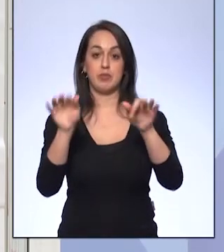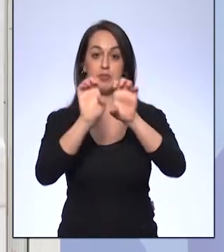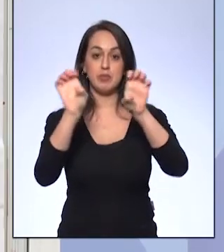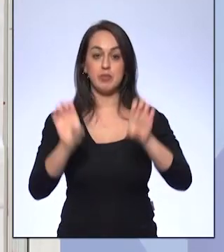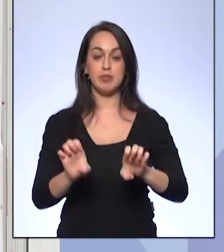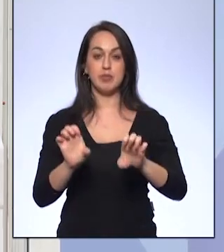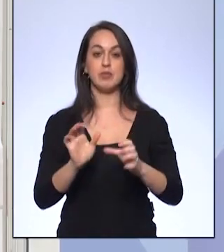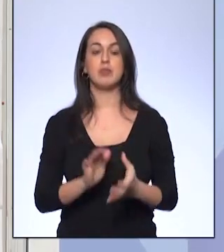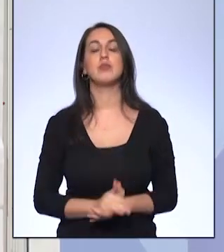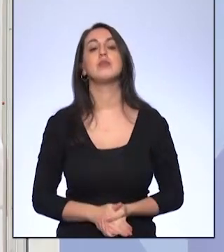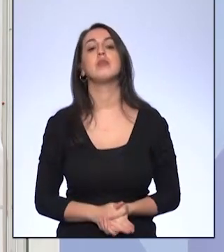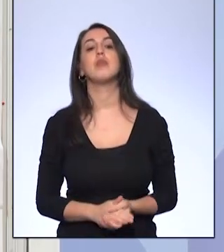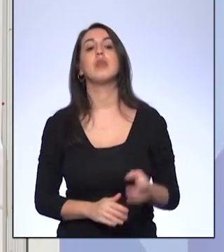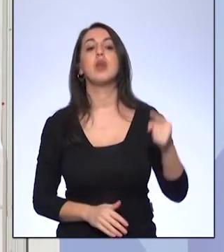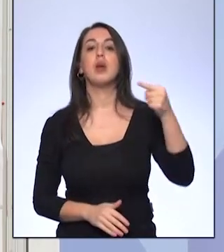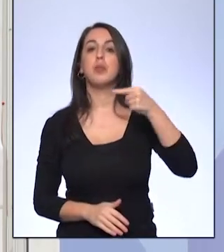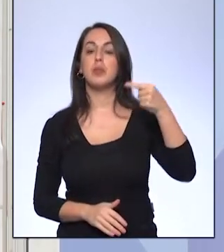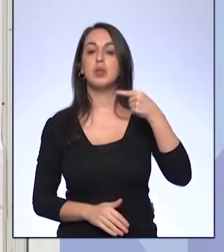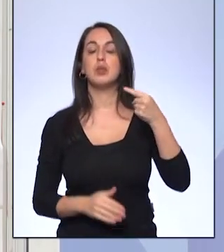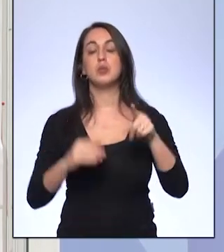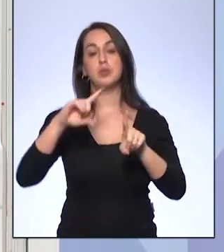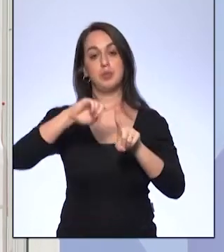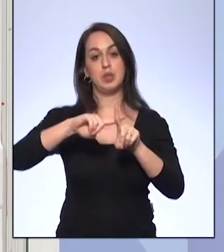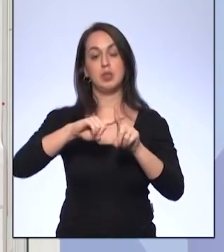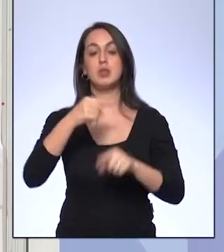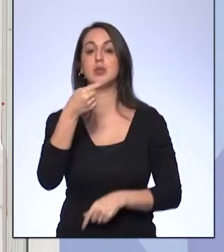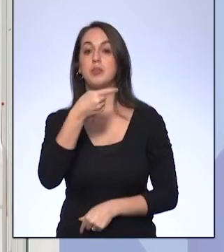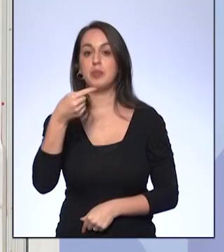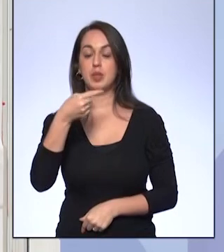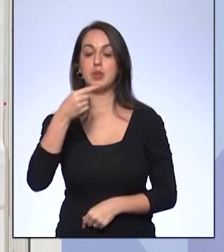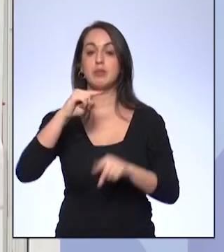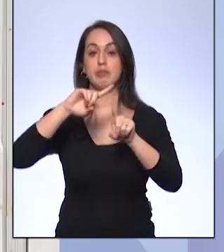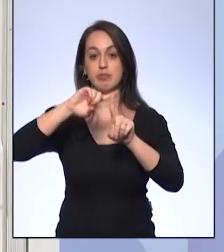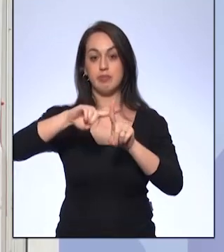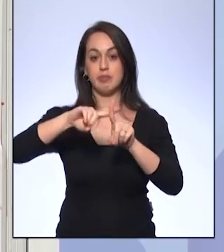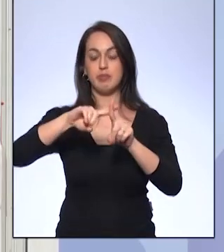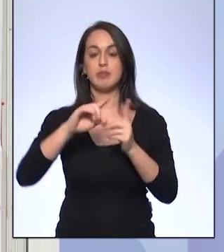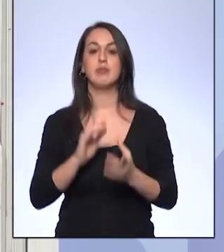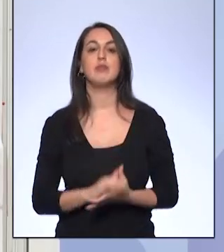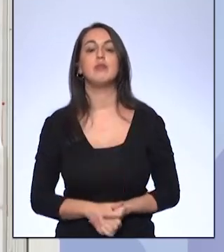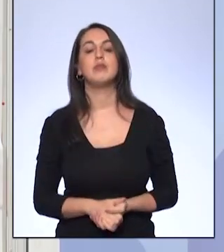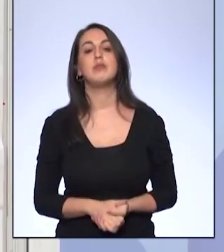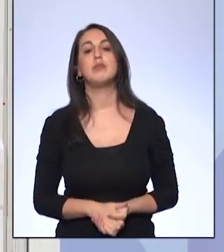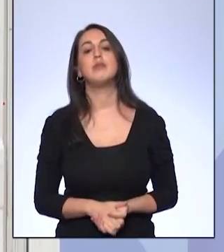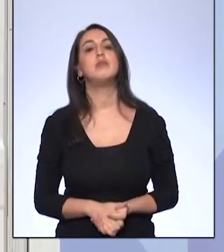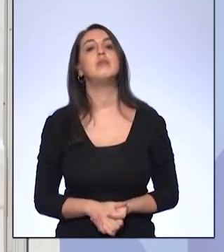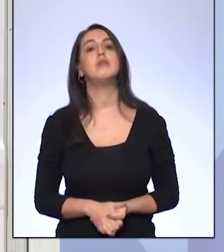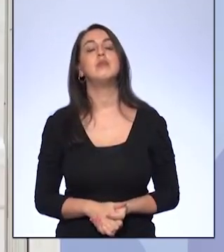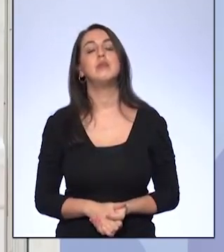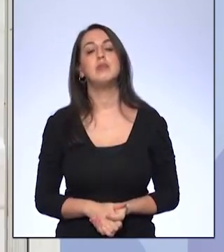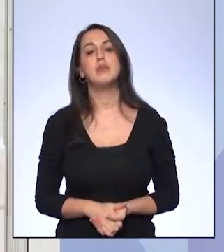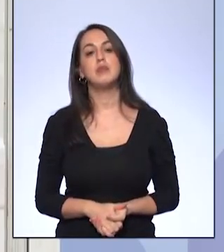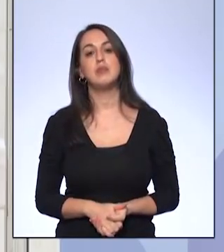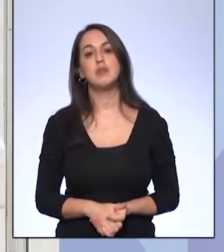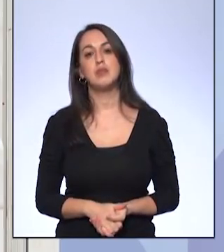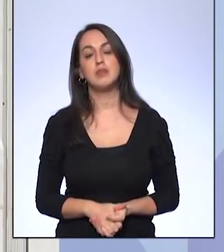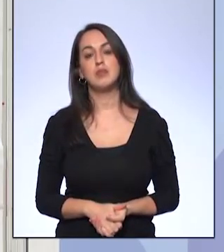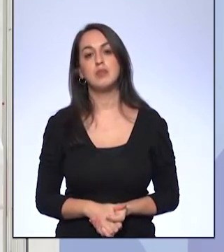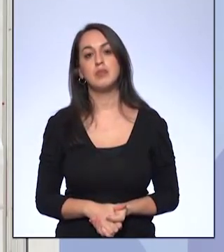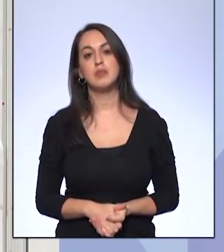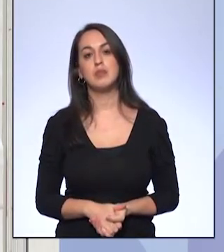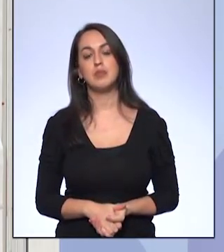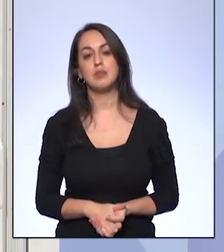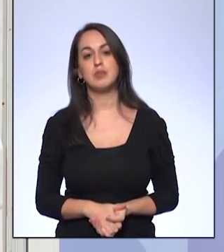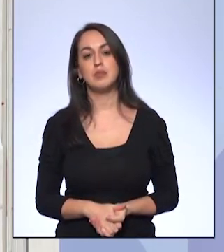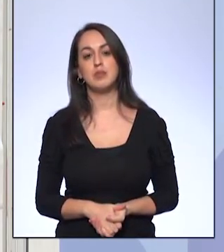Lembra? Menos, mais, menos, mais. E aqui, é claro, é mais, né? Então, vamos lá.